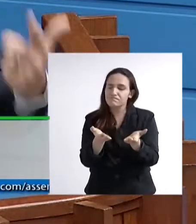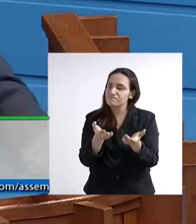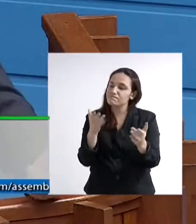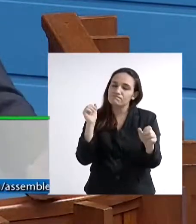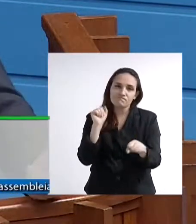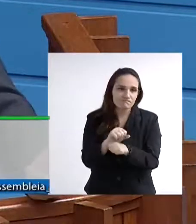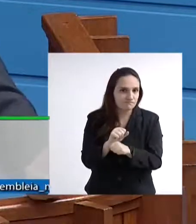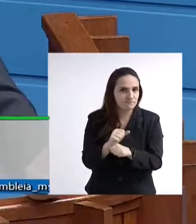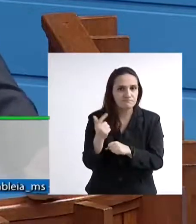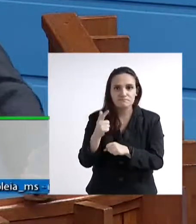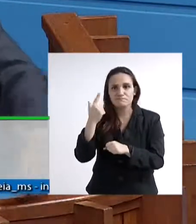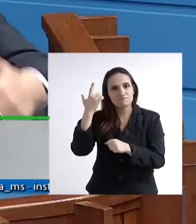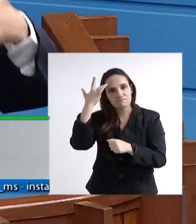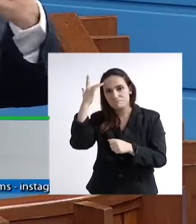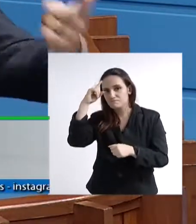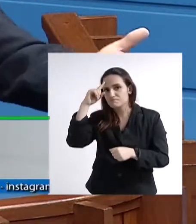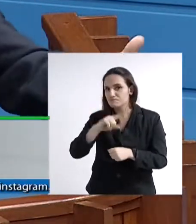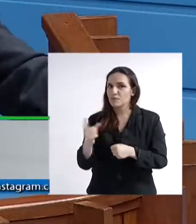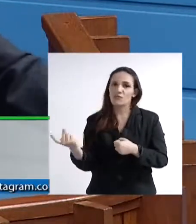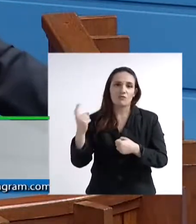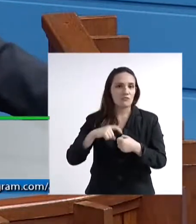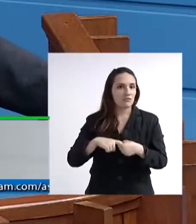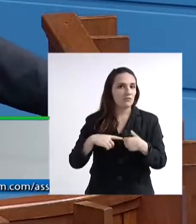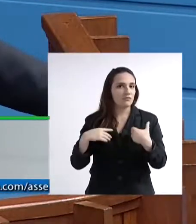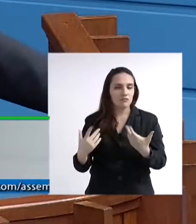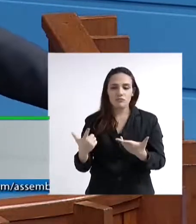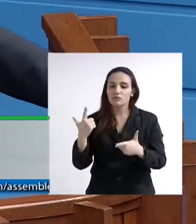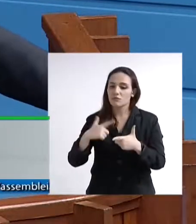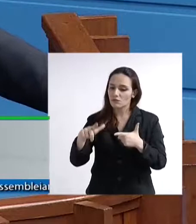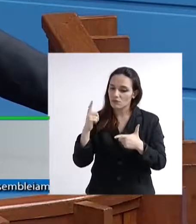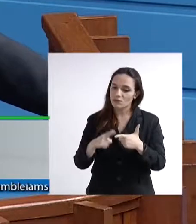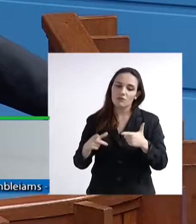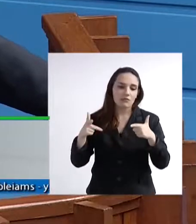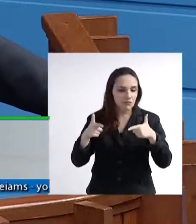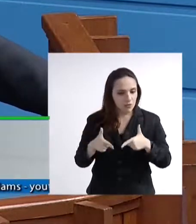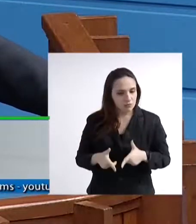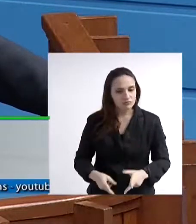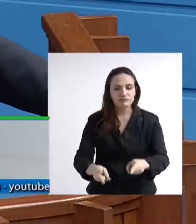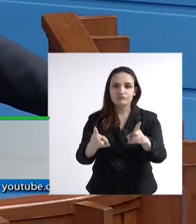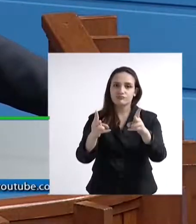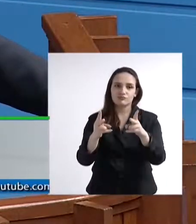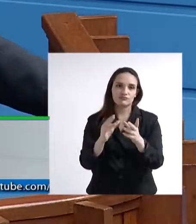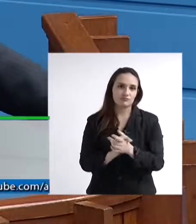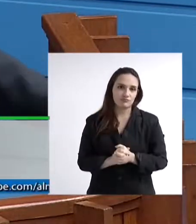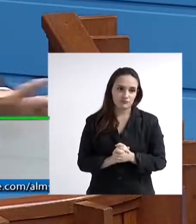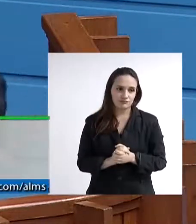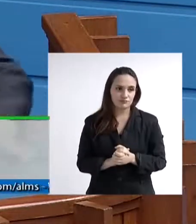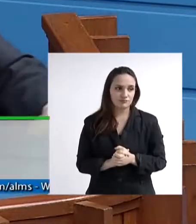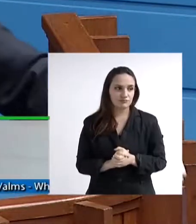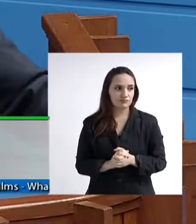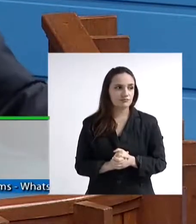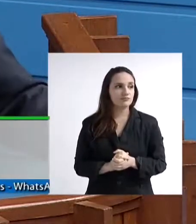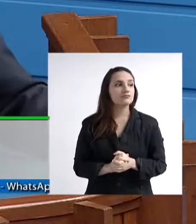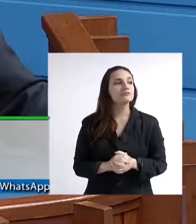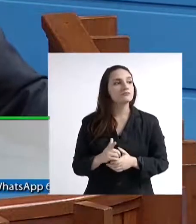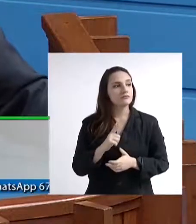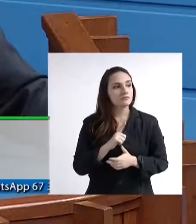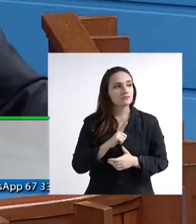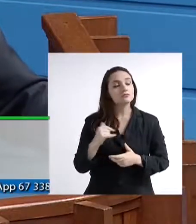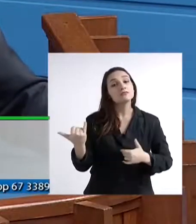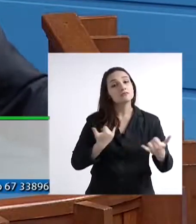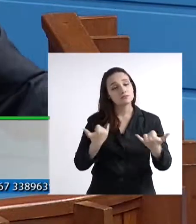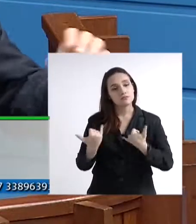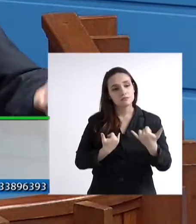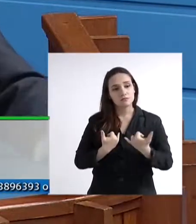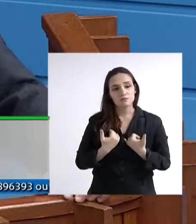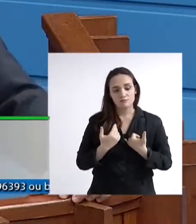uma previsão de data e aí o problema continua se arrastando. Segundo informações,